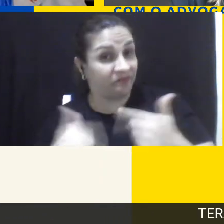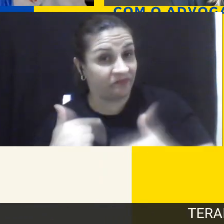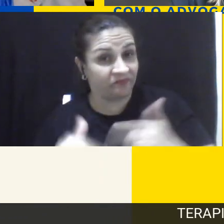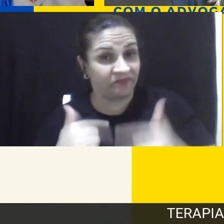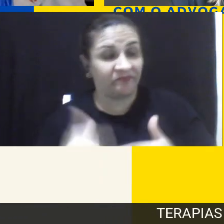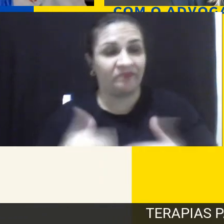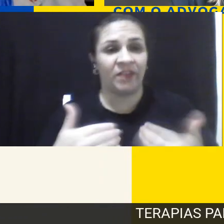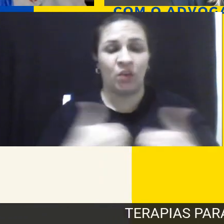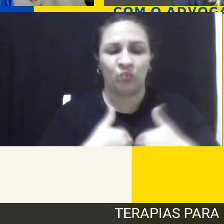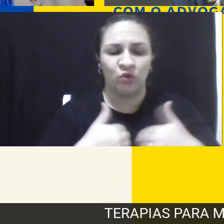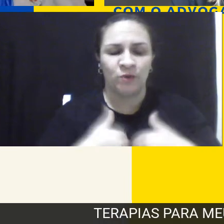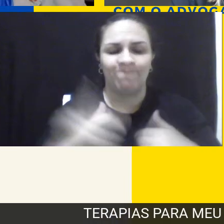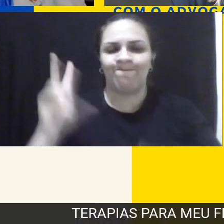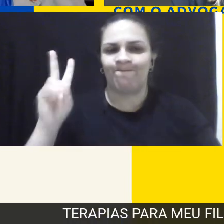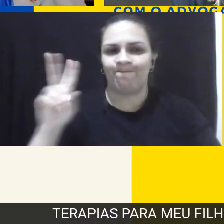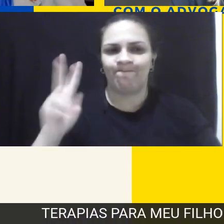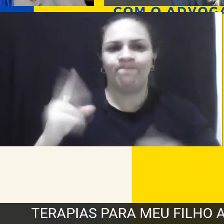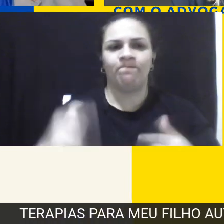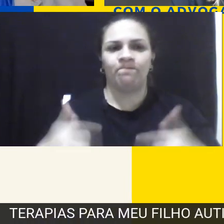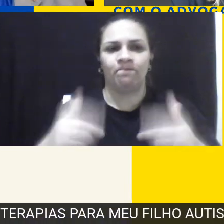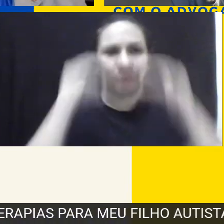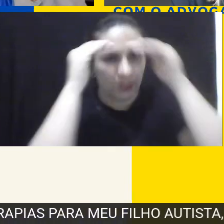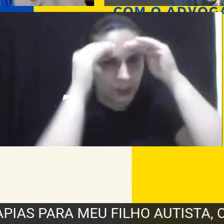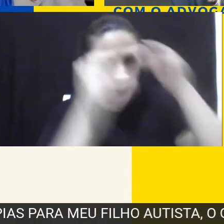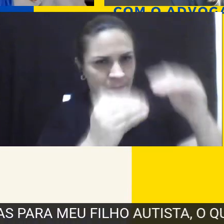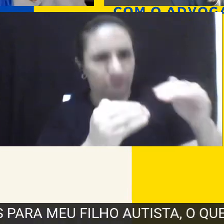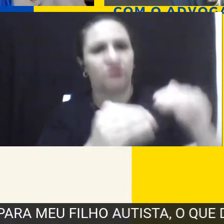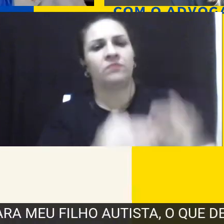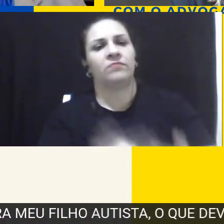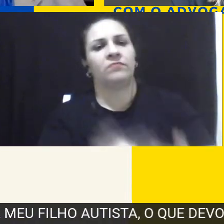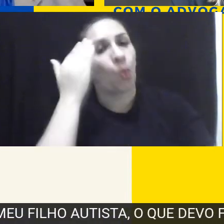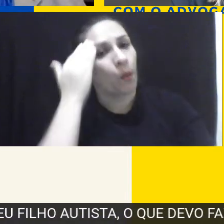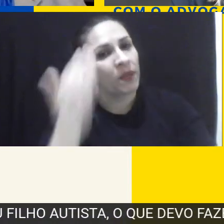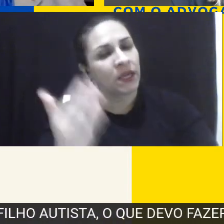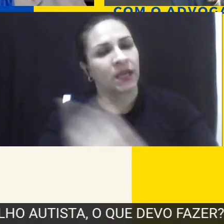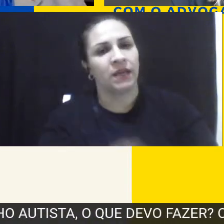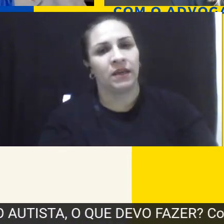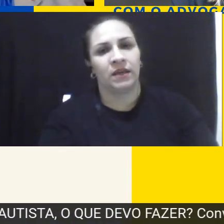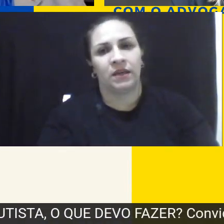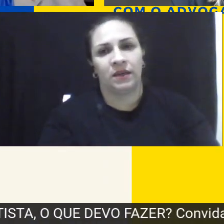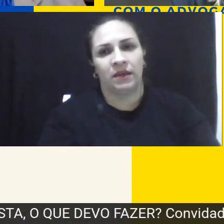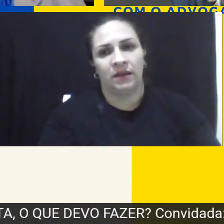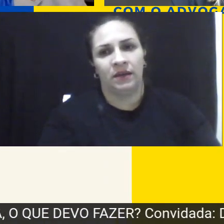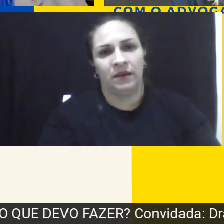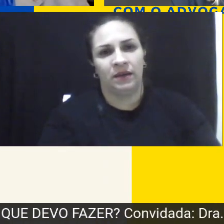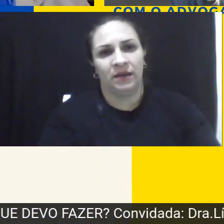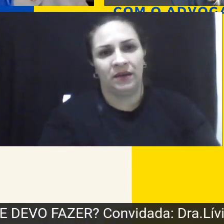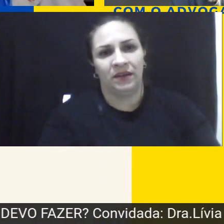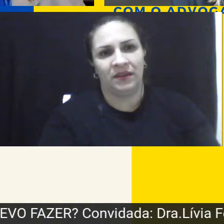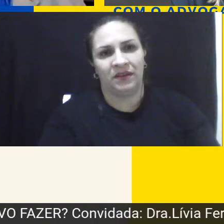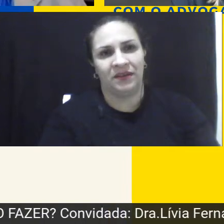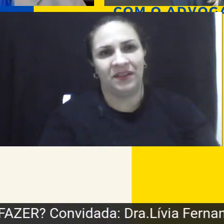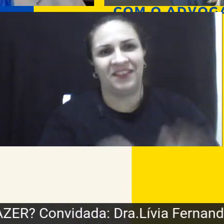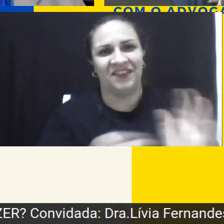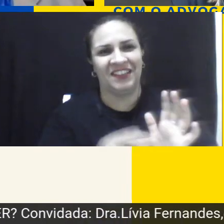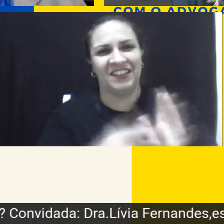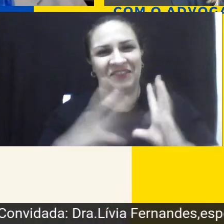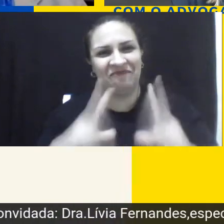os autistas, a gente respeita muito. Obrigado por ela estar aqui. Eu não sei qual o contexto, mas ela disse que foi verdade pura.